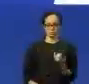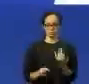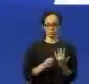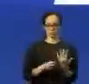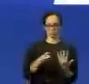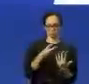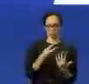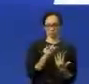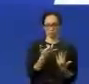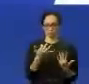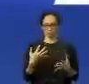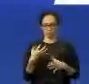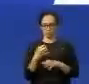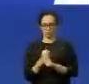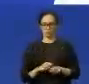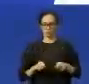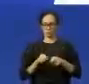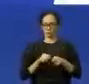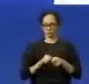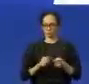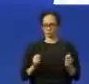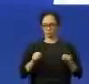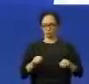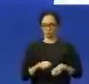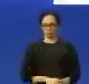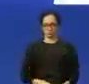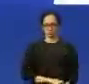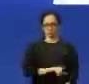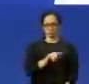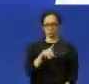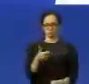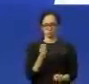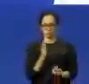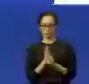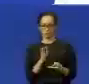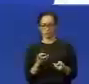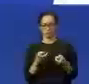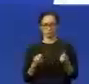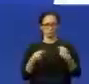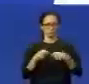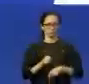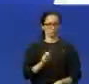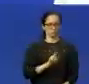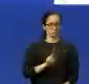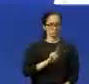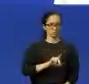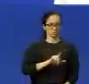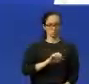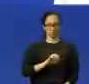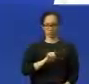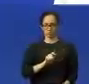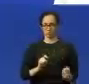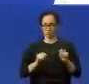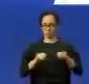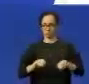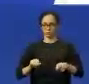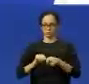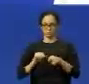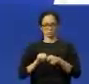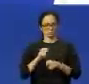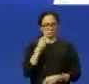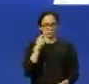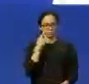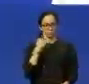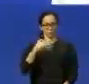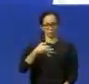né? Equação exponencial. E depois, para poder derrubar o expoente, você tem que aplicar o log dos dois lados aí na inequação